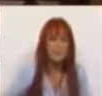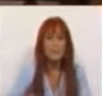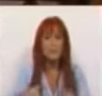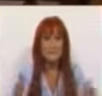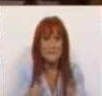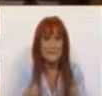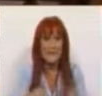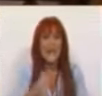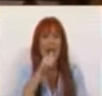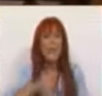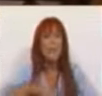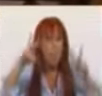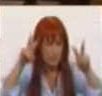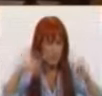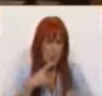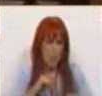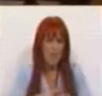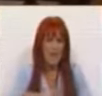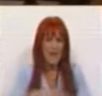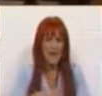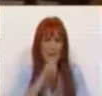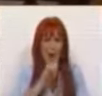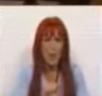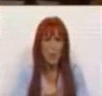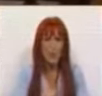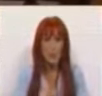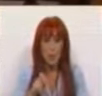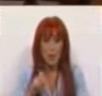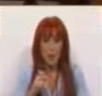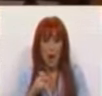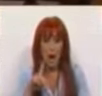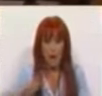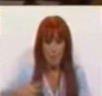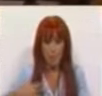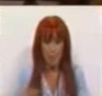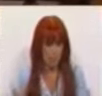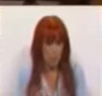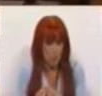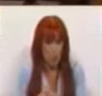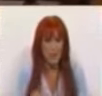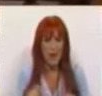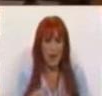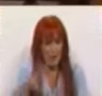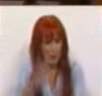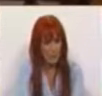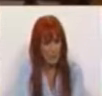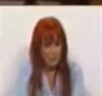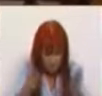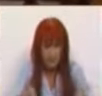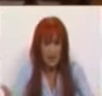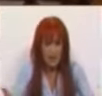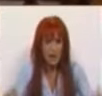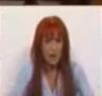da Ribeira da Boa Água e da rede hidrográfica do Almonda no seu conjunto é que esta aprovação